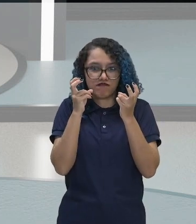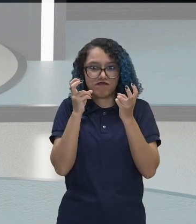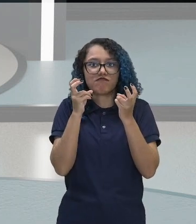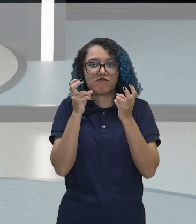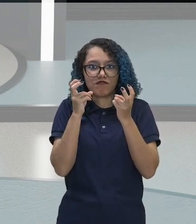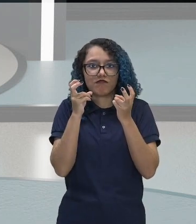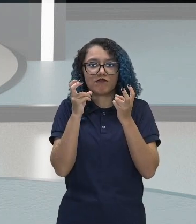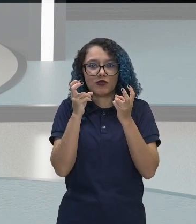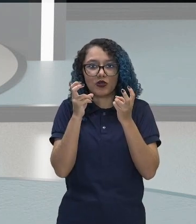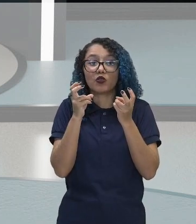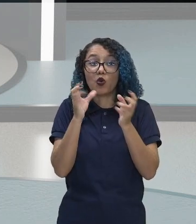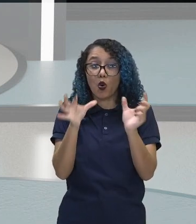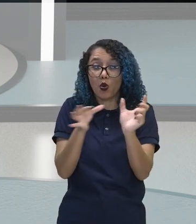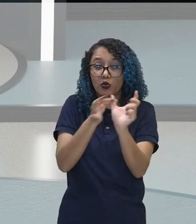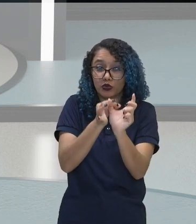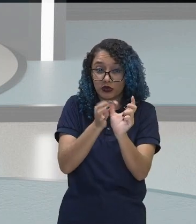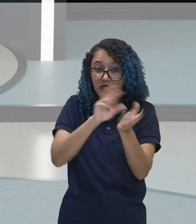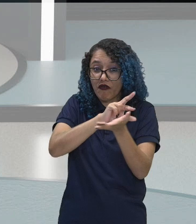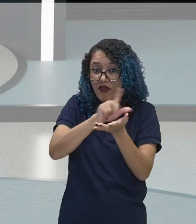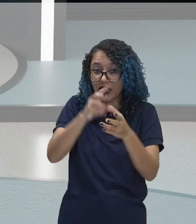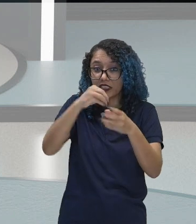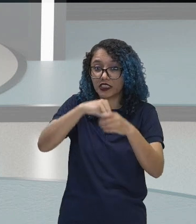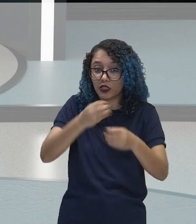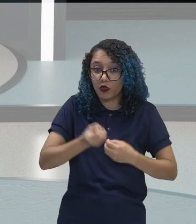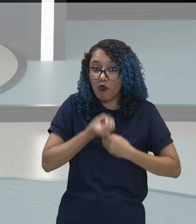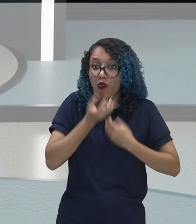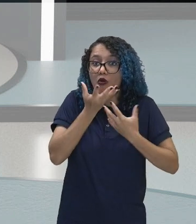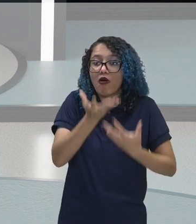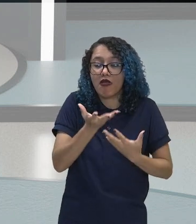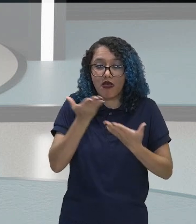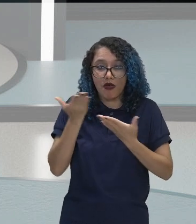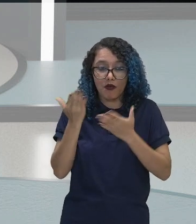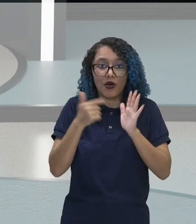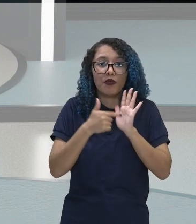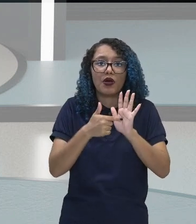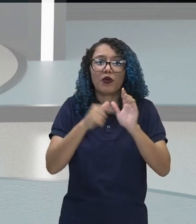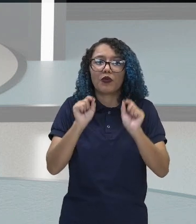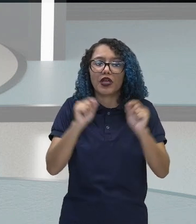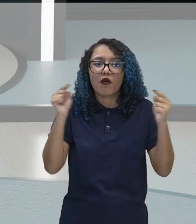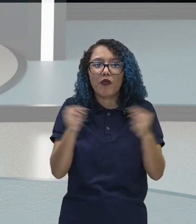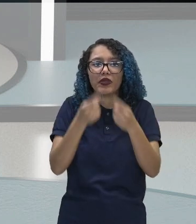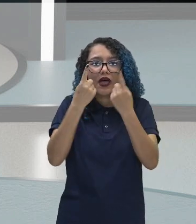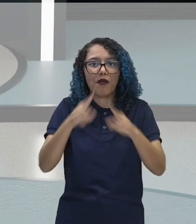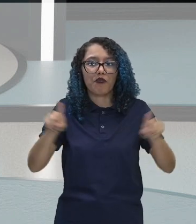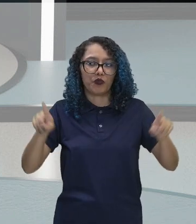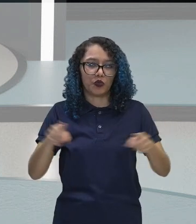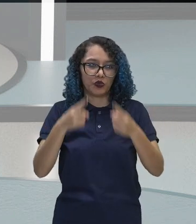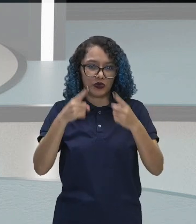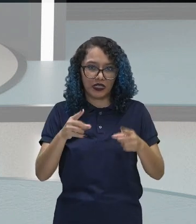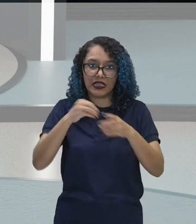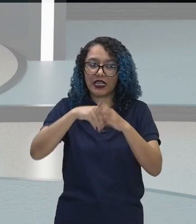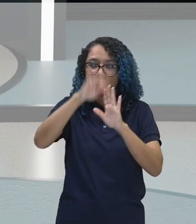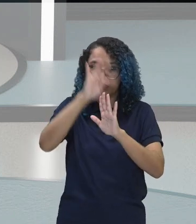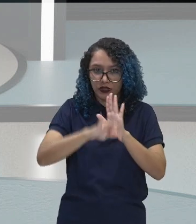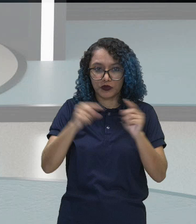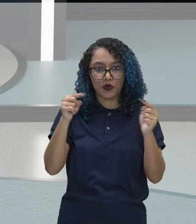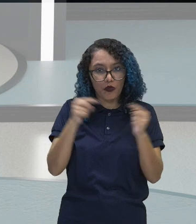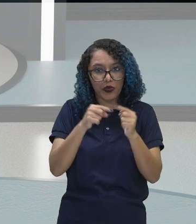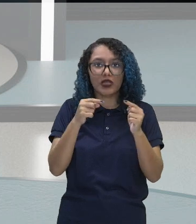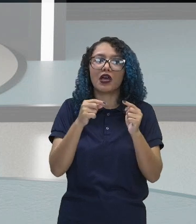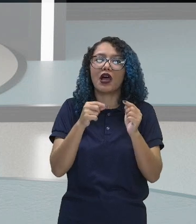várias conjunções e, né? Para dar essa musicalidade no texto, ok? Isso é